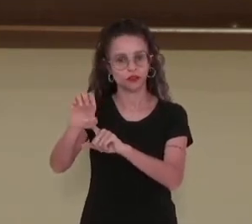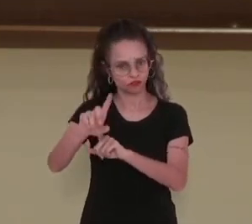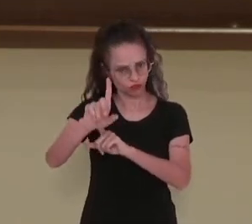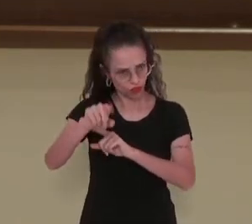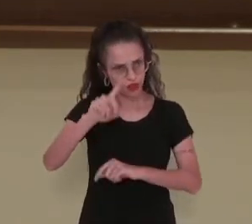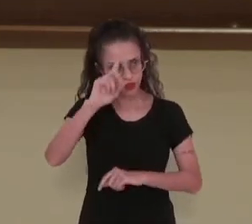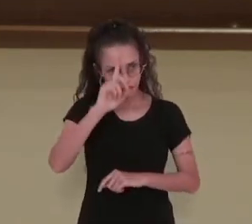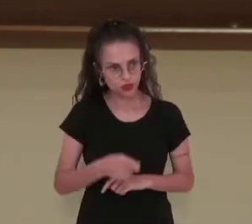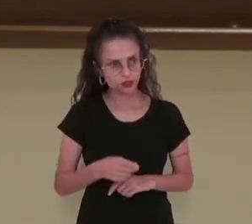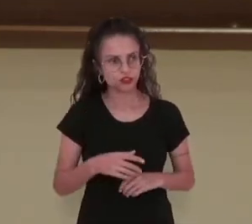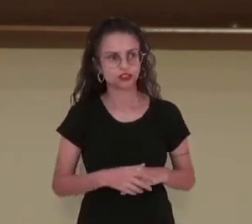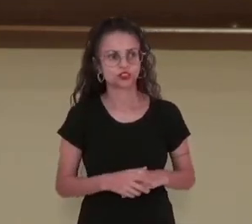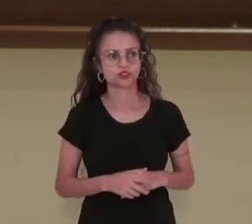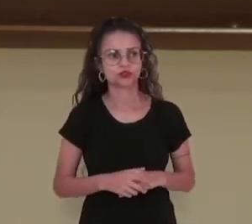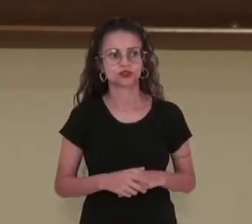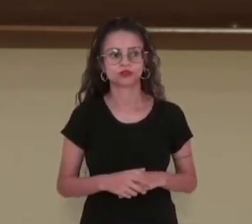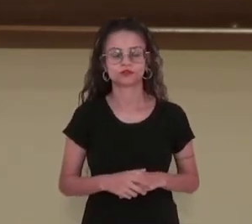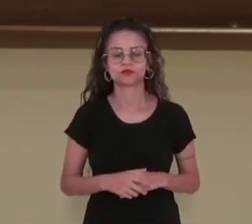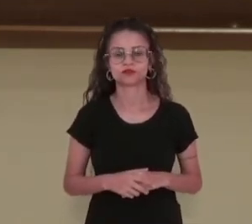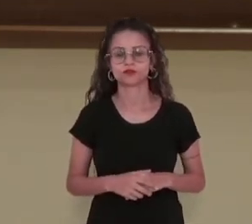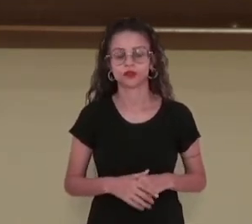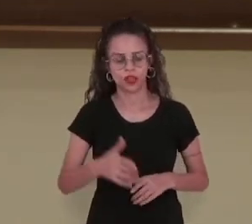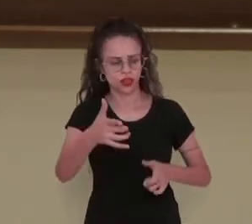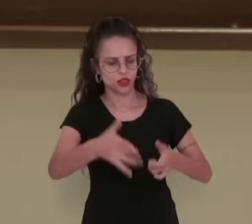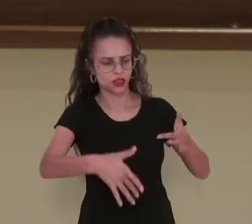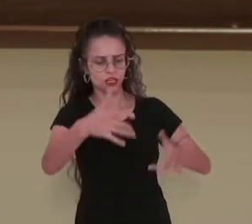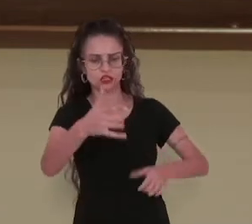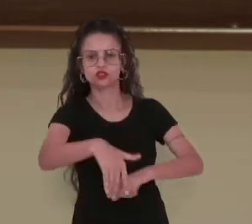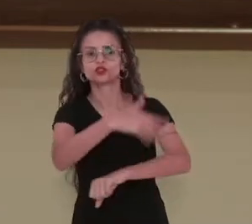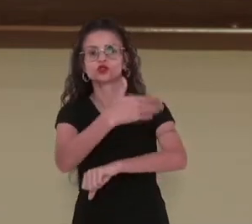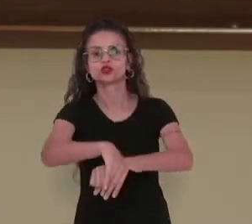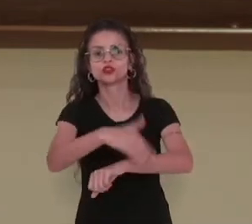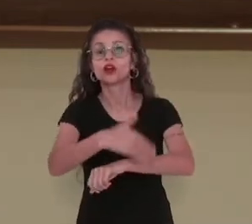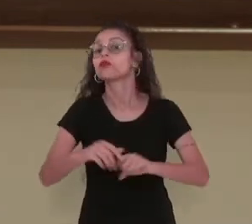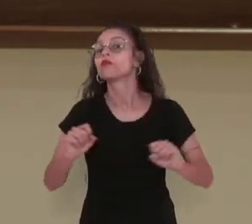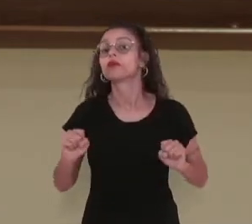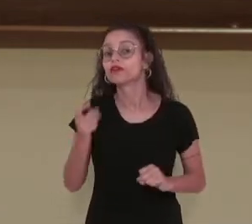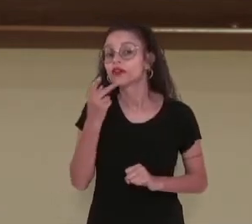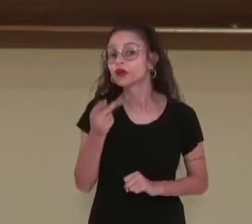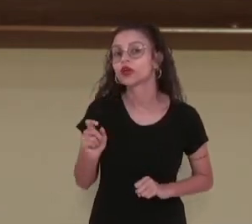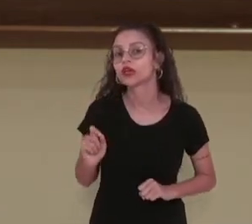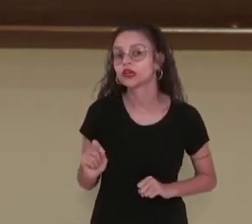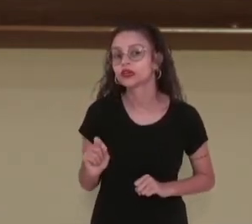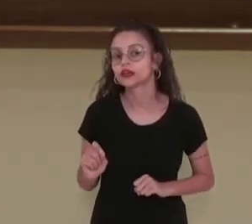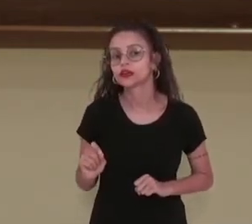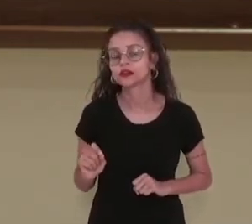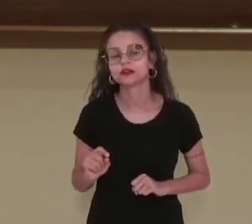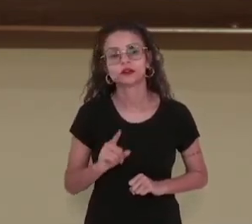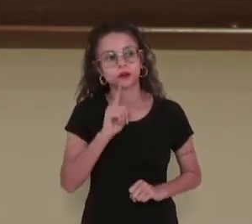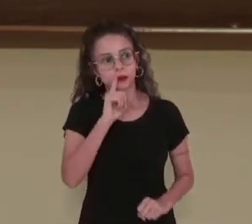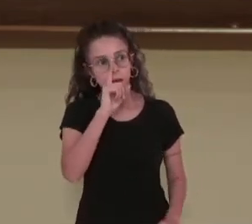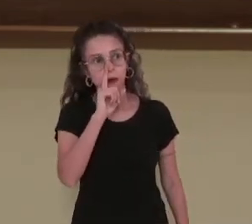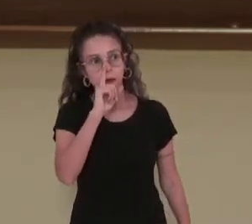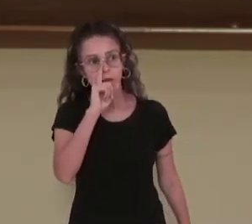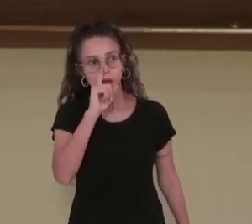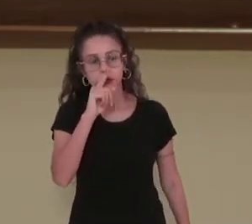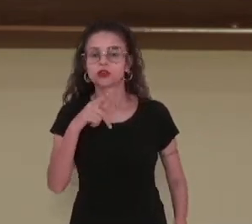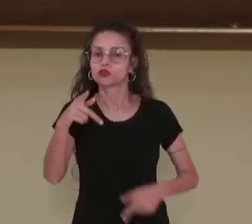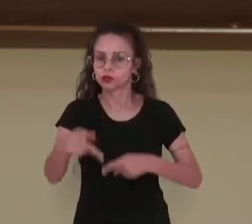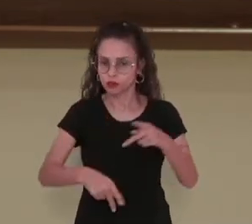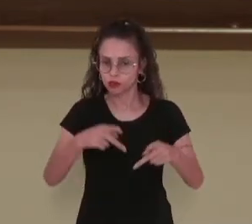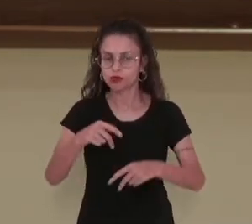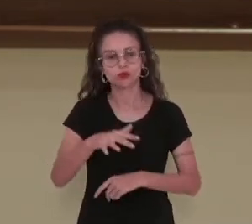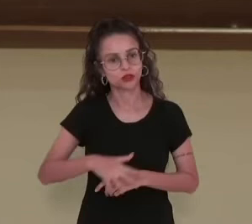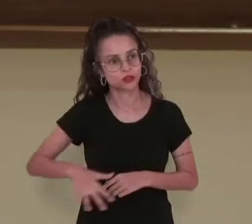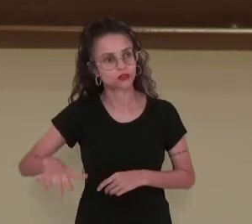imperativo. Lixo no chão, o que eu posso dizer? Perigo para a população.